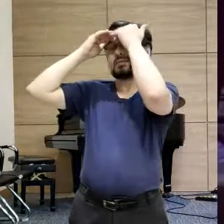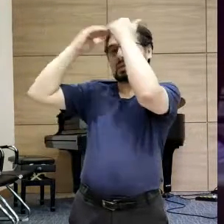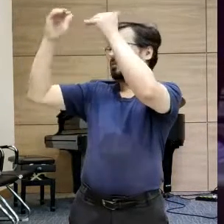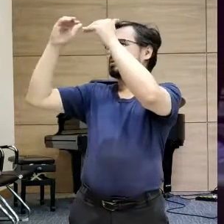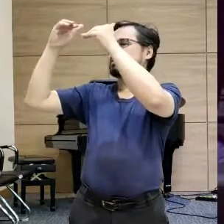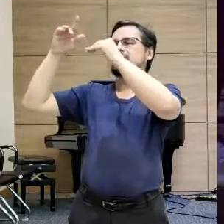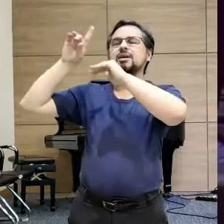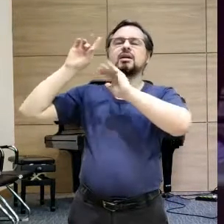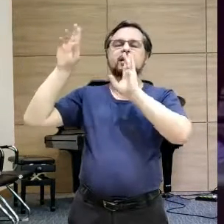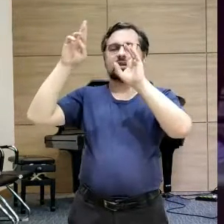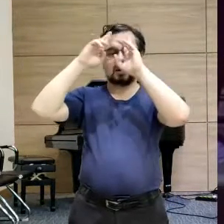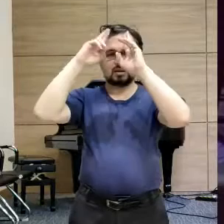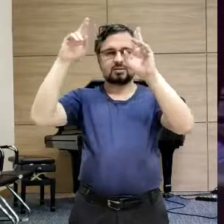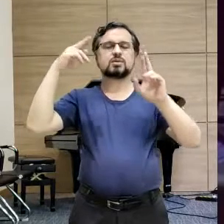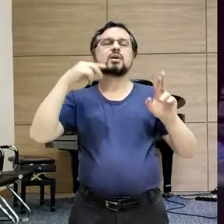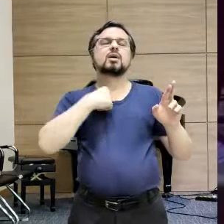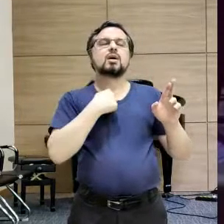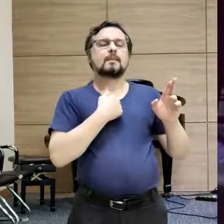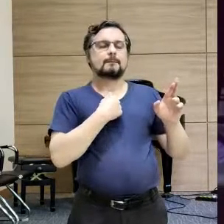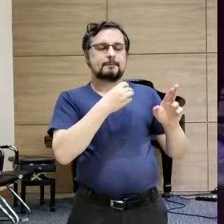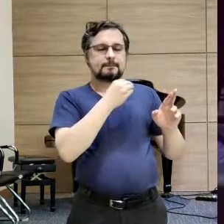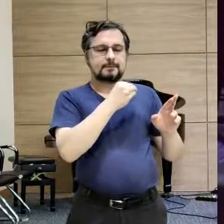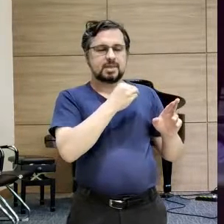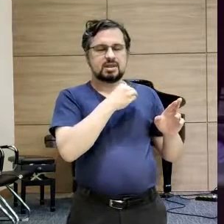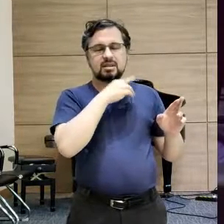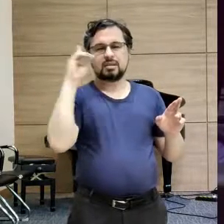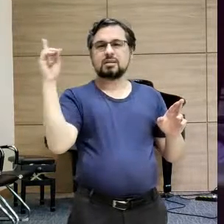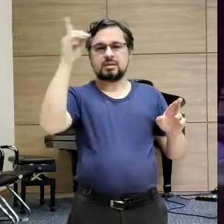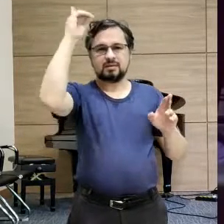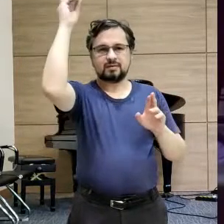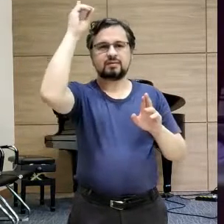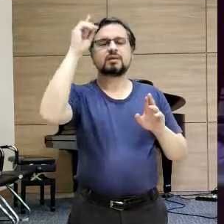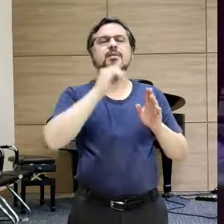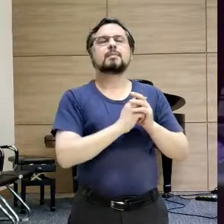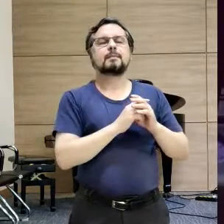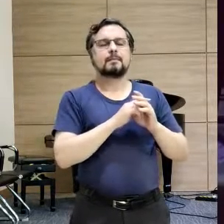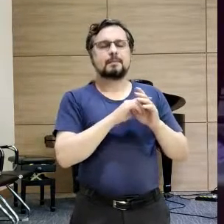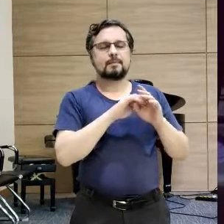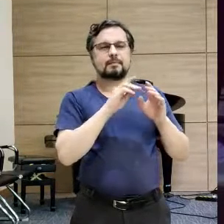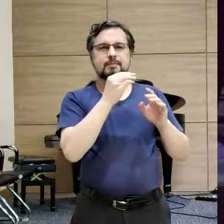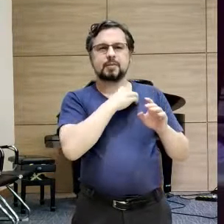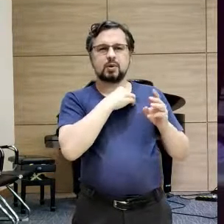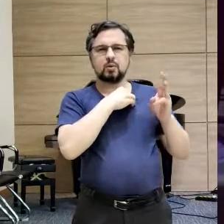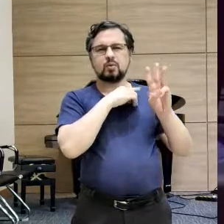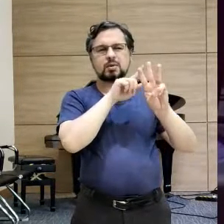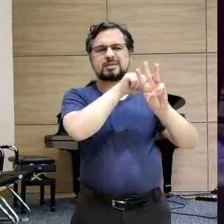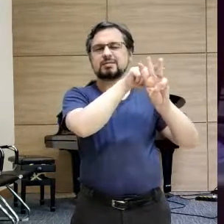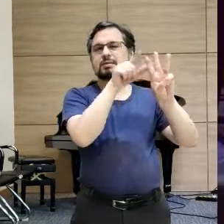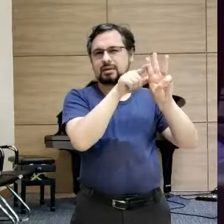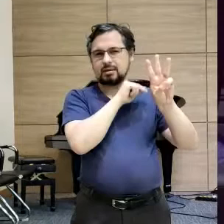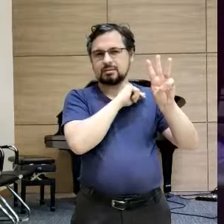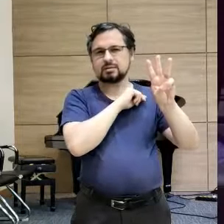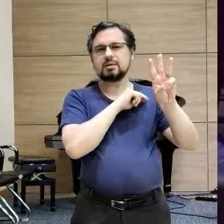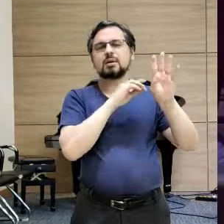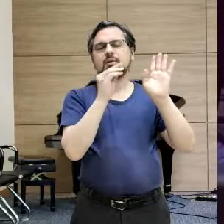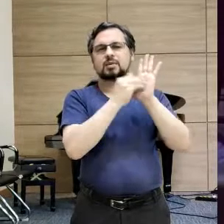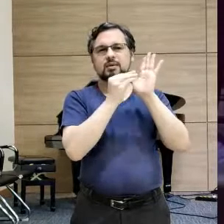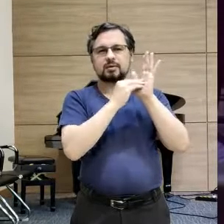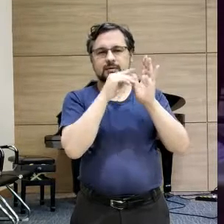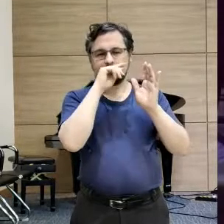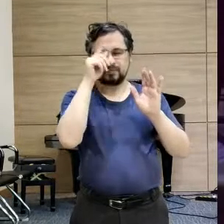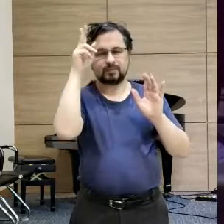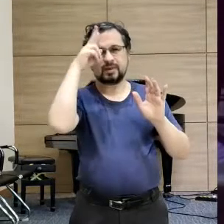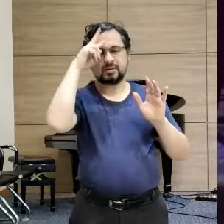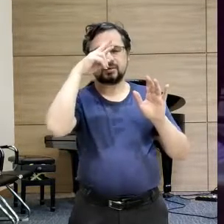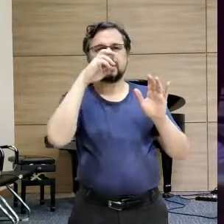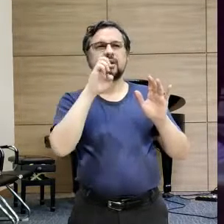de referenciar, ele cometeu pelo menos 3 transgressões contra a lei. Lembra lá? Êxodo capítulo 20,